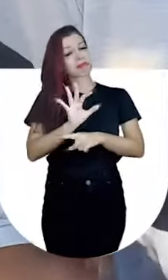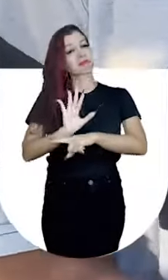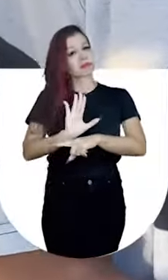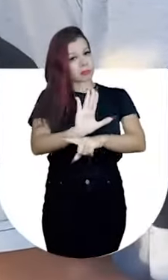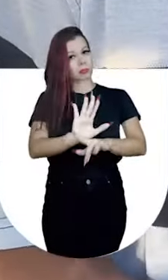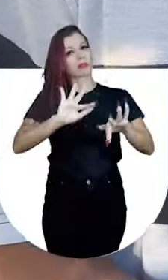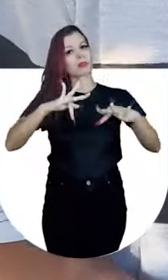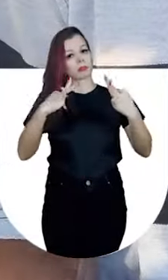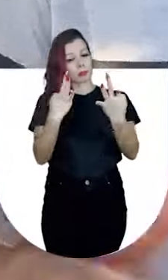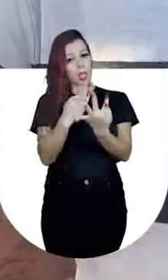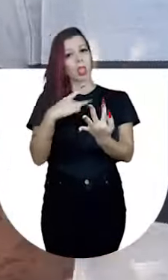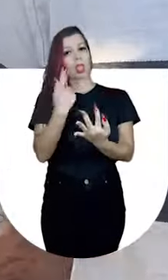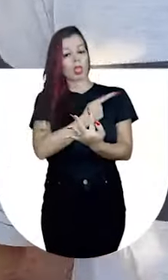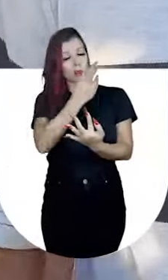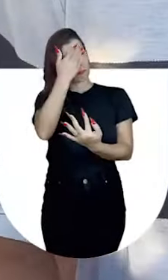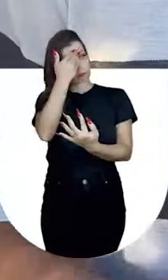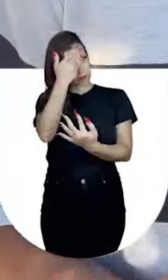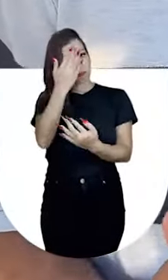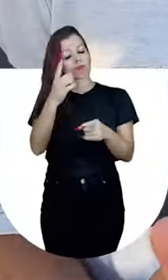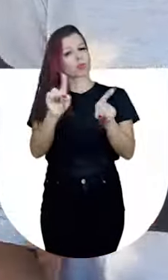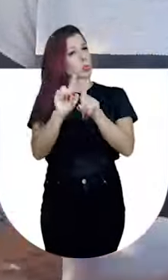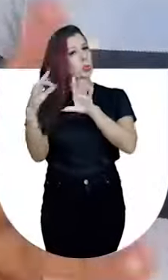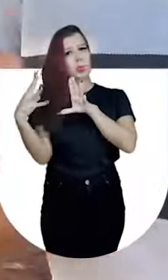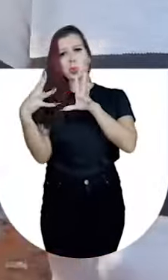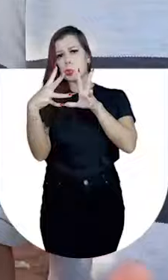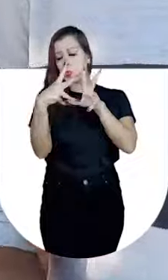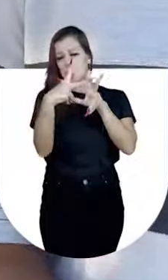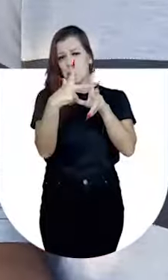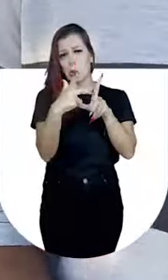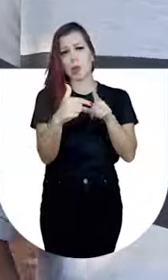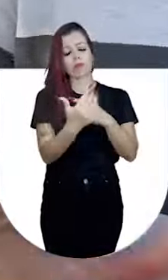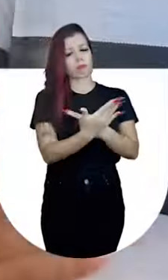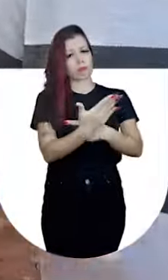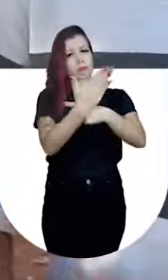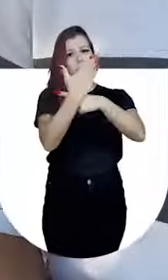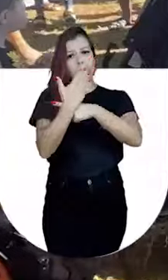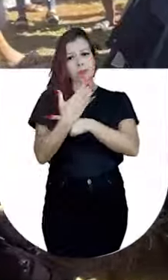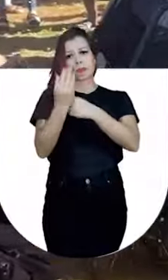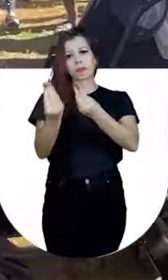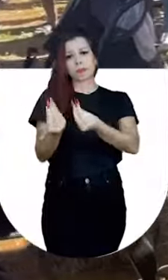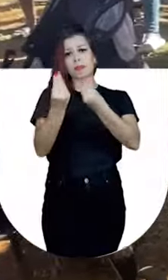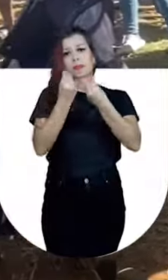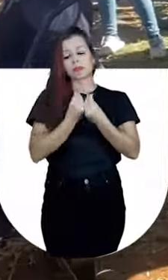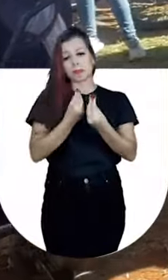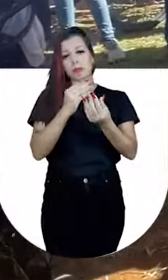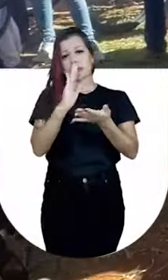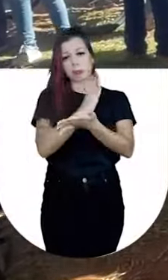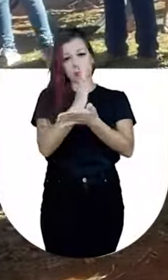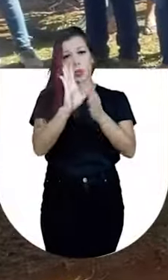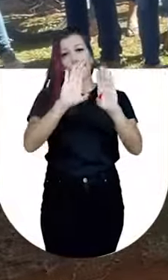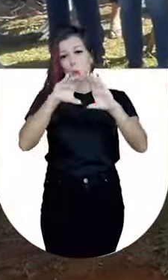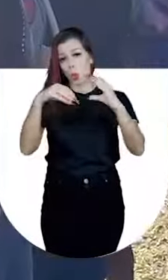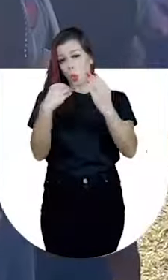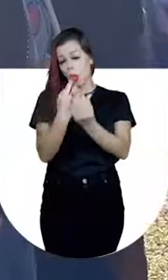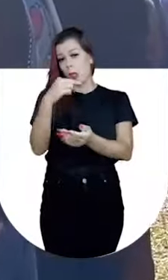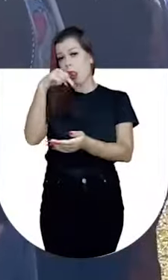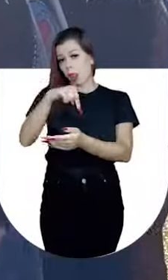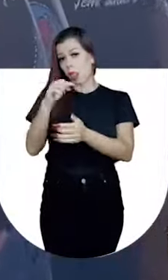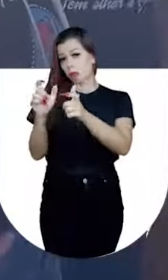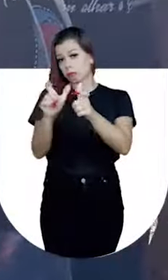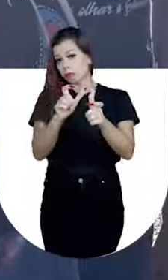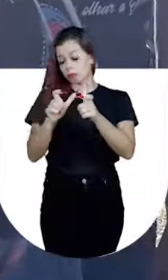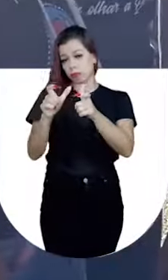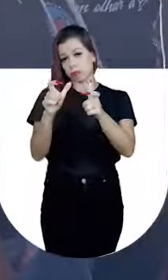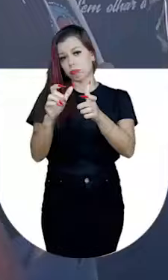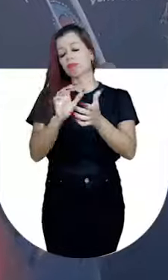isso vai ajudar as famílias e a gente só tem que agradecer a todos que colaboraram e que doaram um pouco para a nossa comunidade aqui do